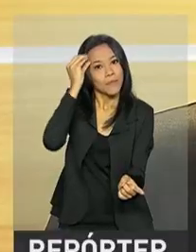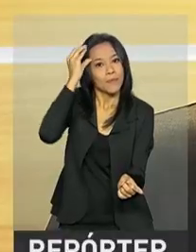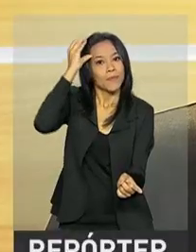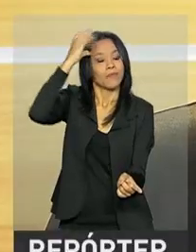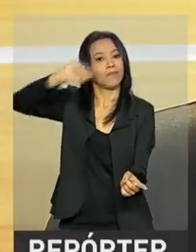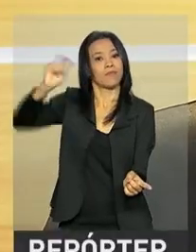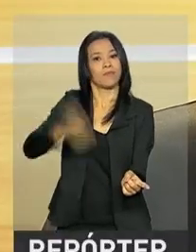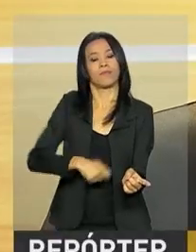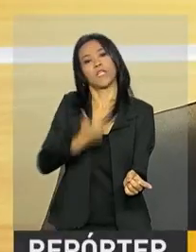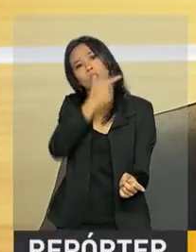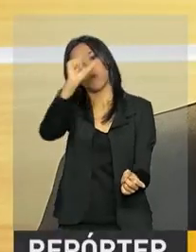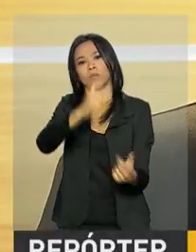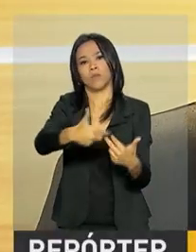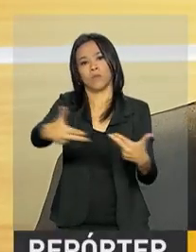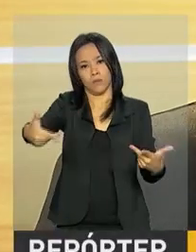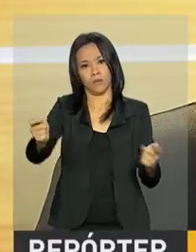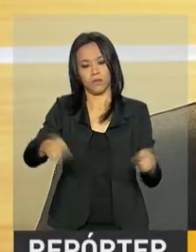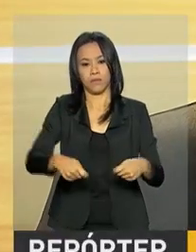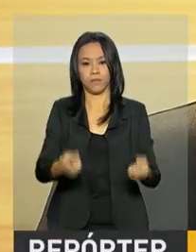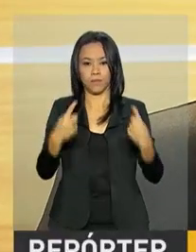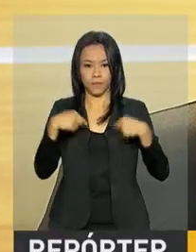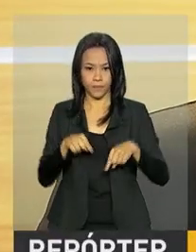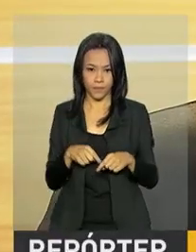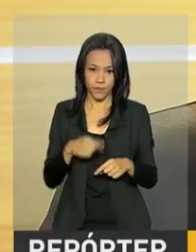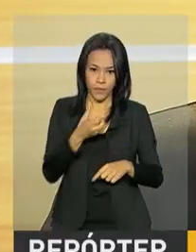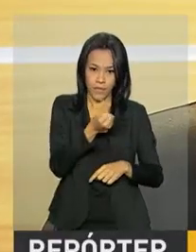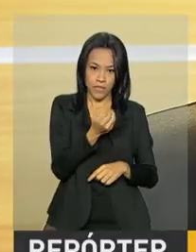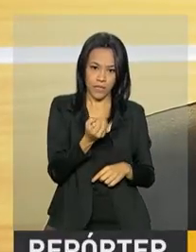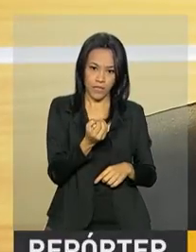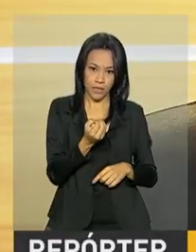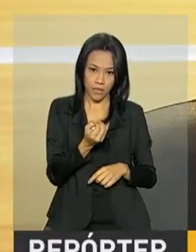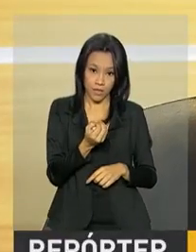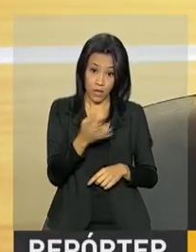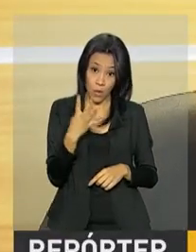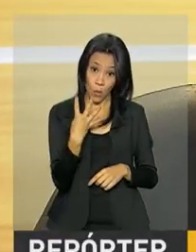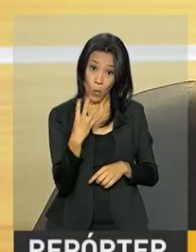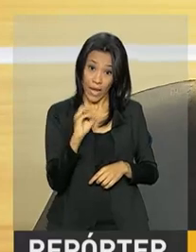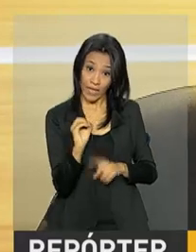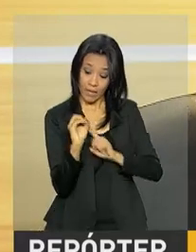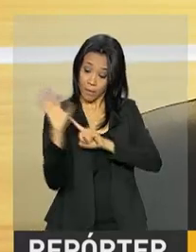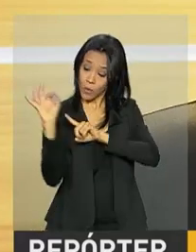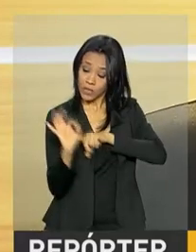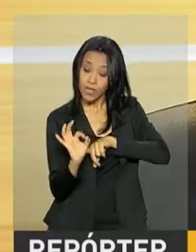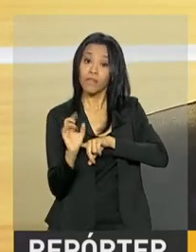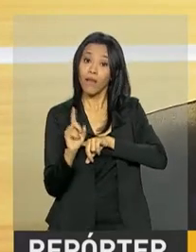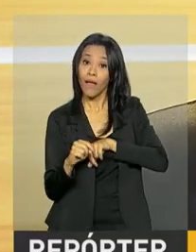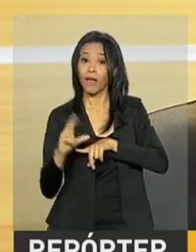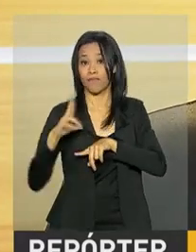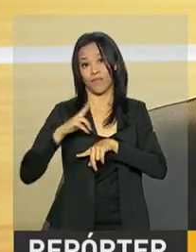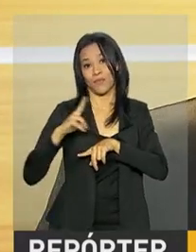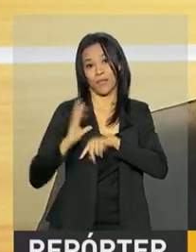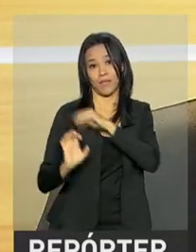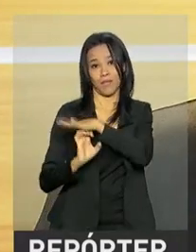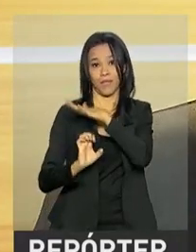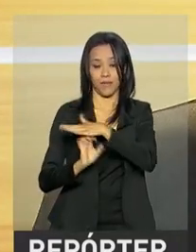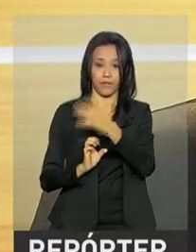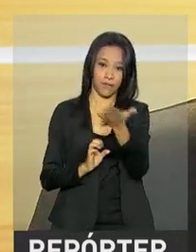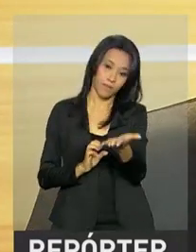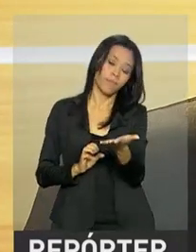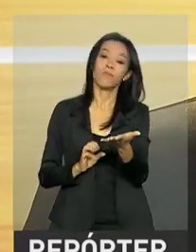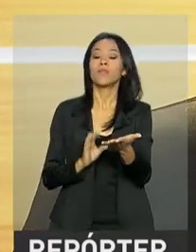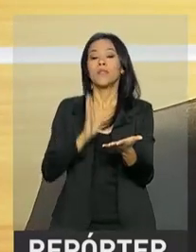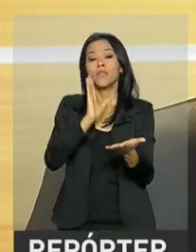estamos hoje com 60% público 40% privado e precisamos inverter isso em breve já